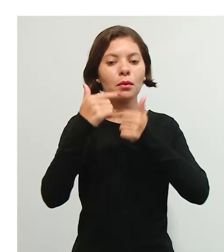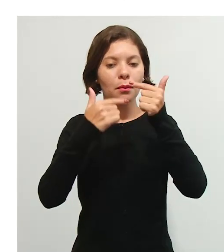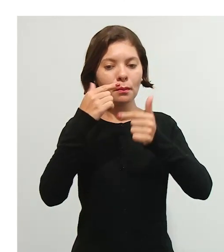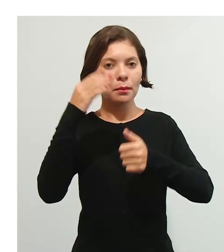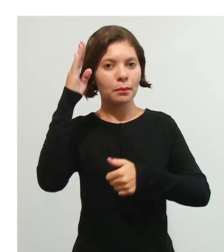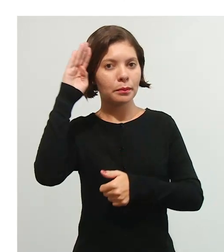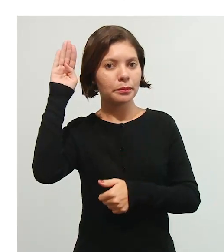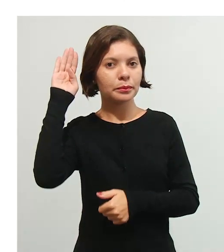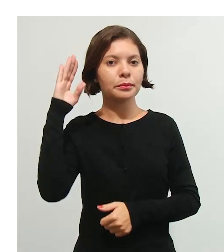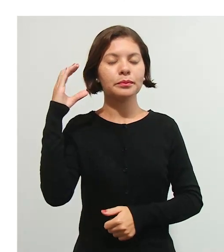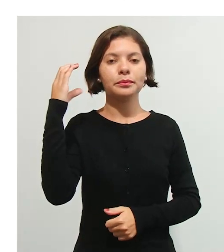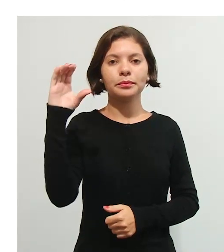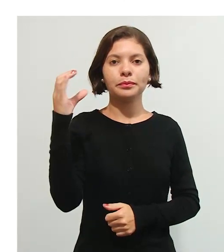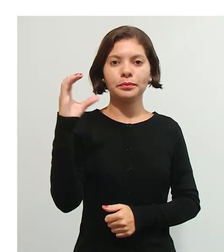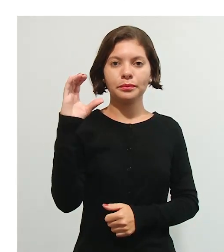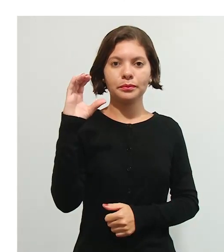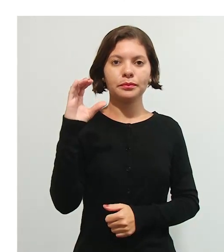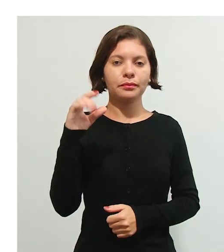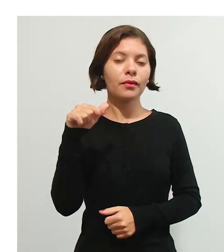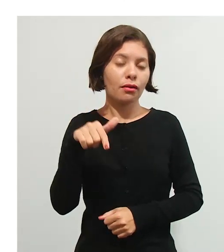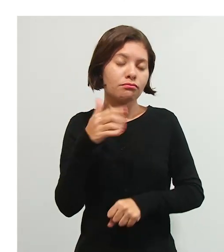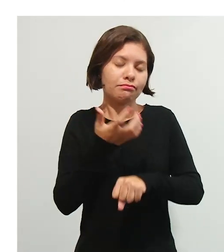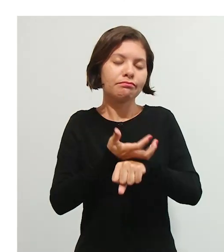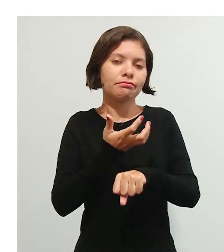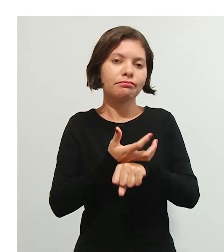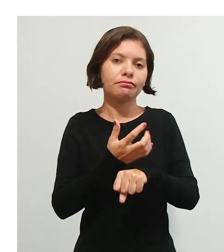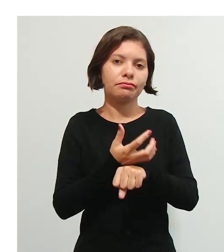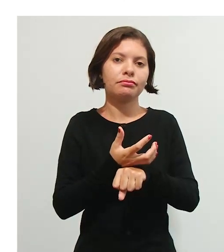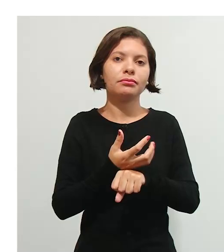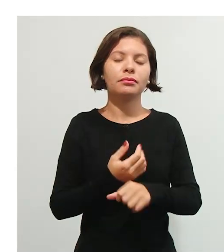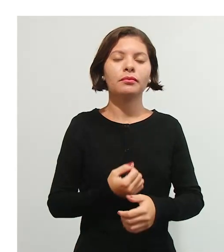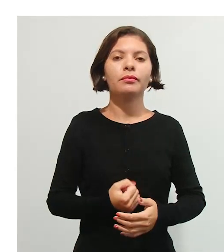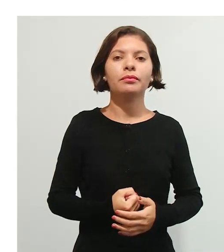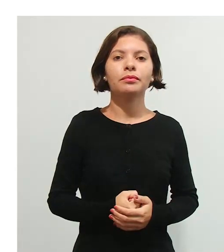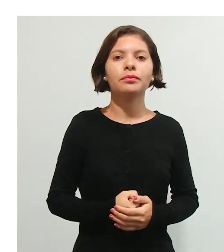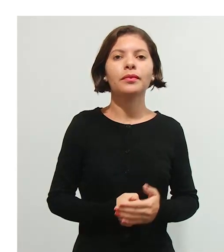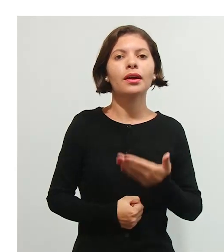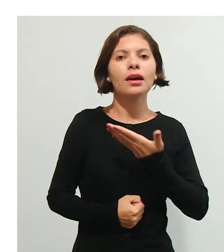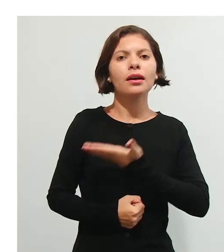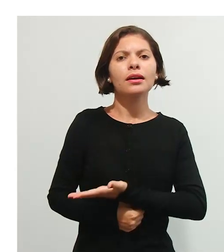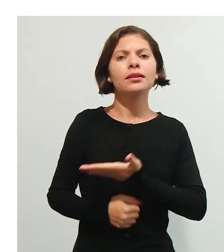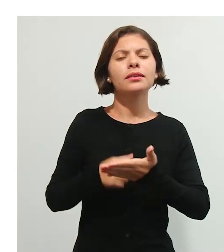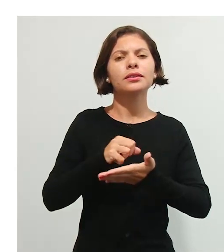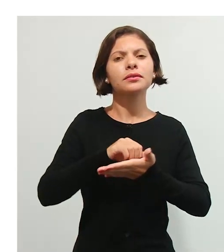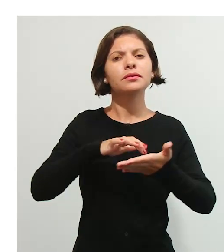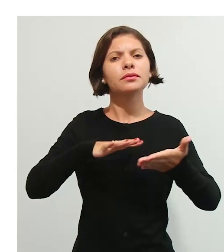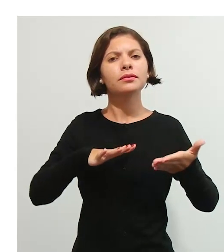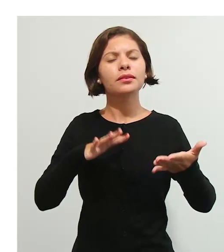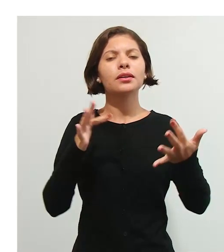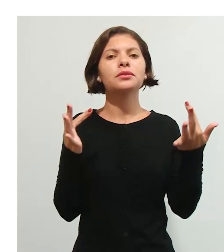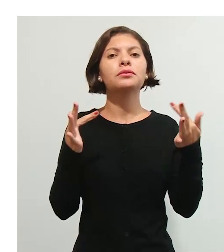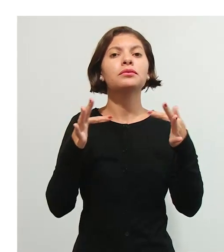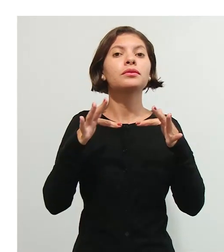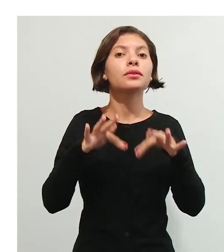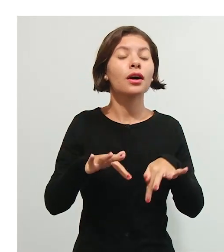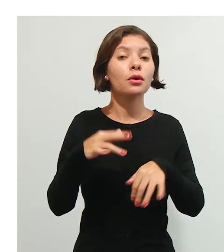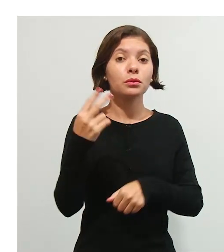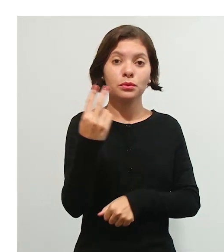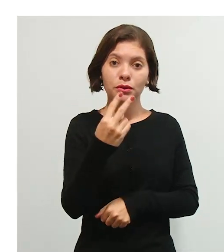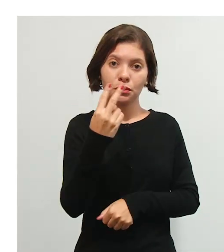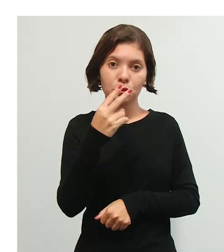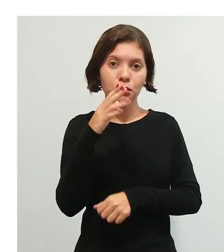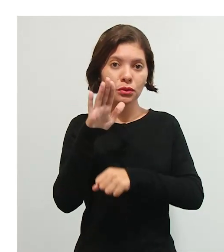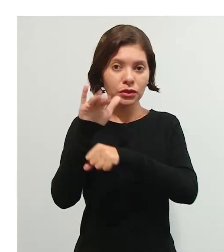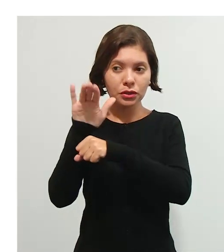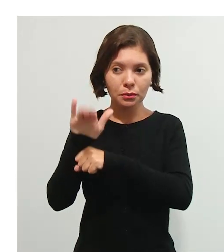trabalho acadêmico e científico que é a nossa disciplina essa atividade final e de segunda